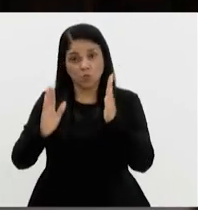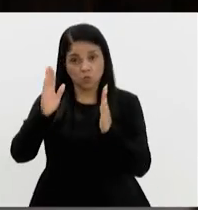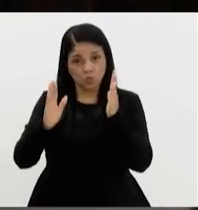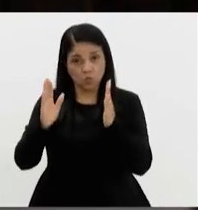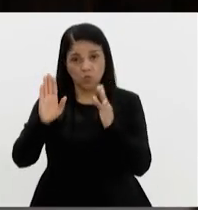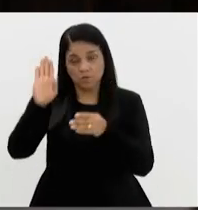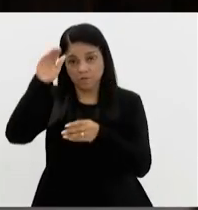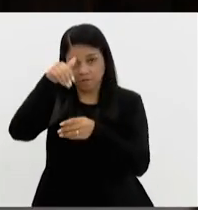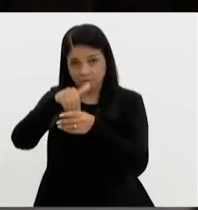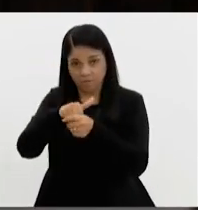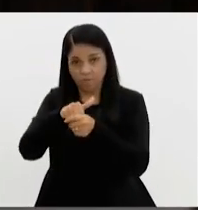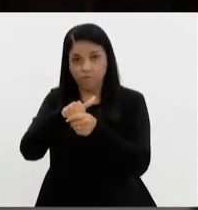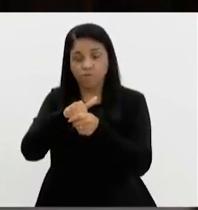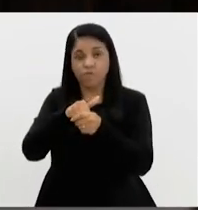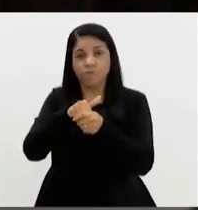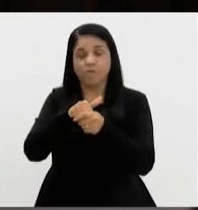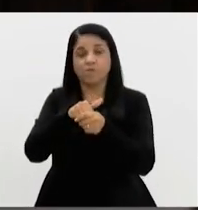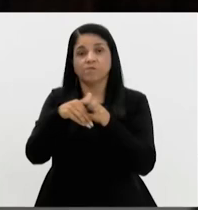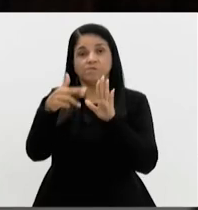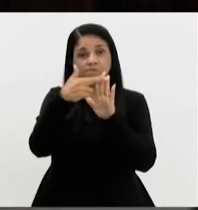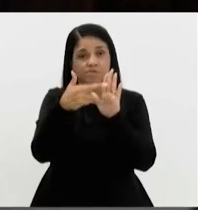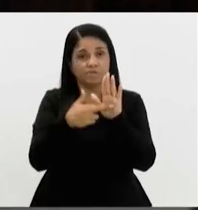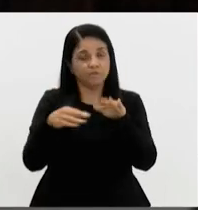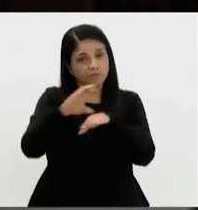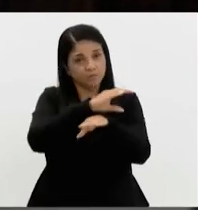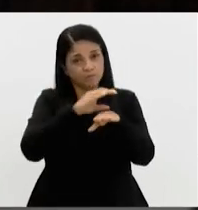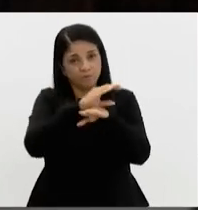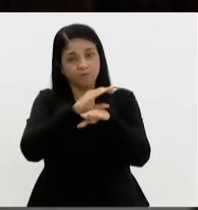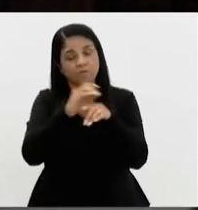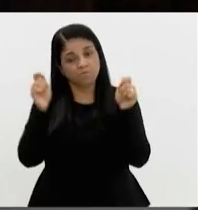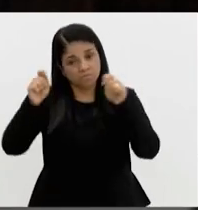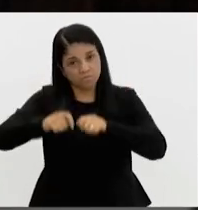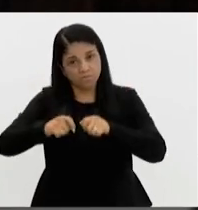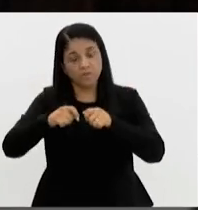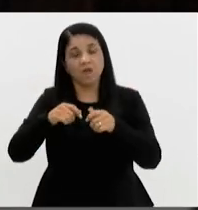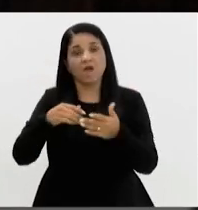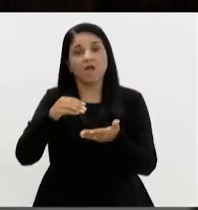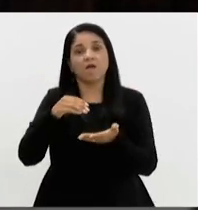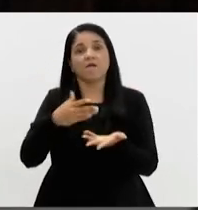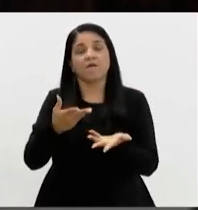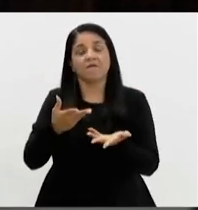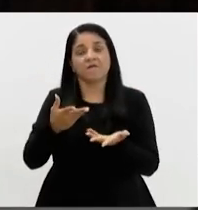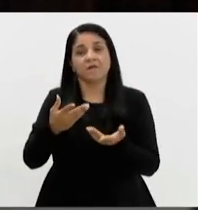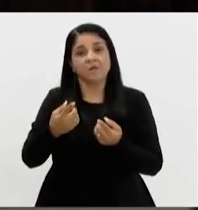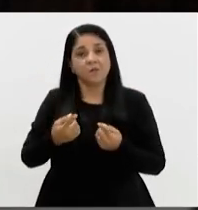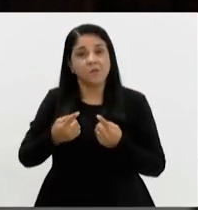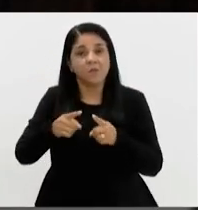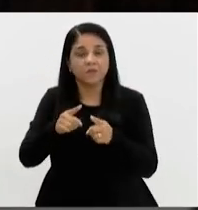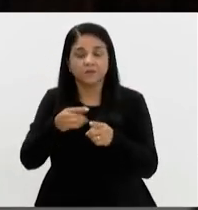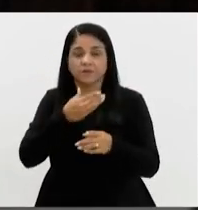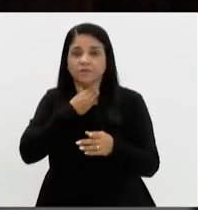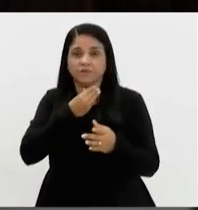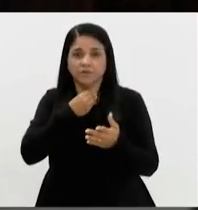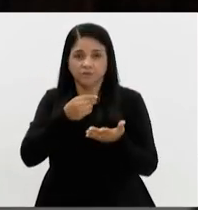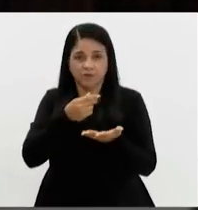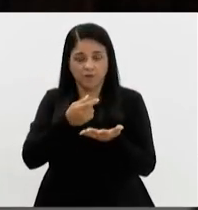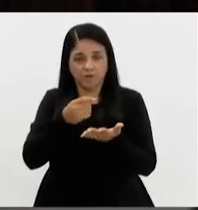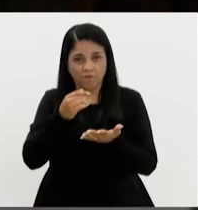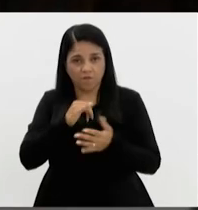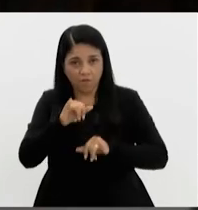modificativa constitucional para que nós possamos combater a desinformação bem como também a própria